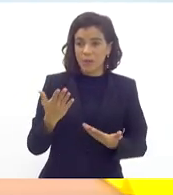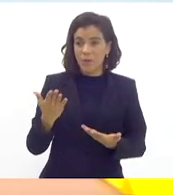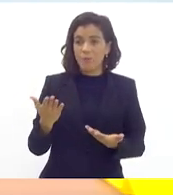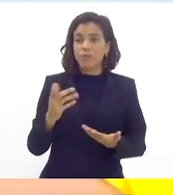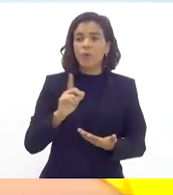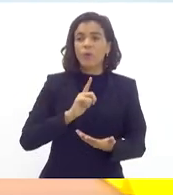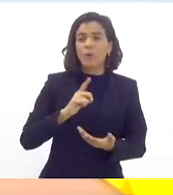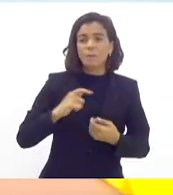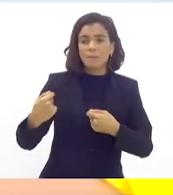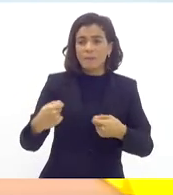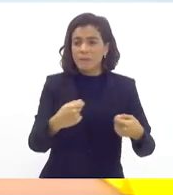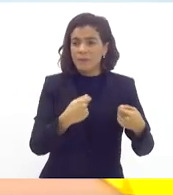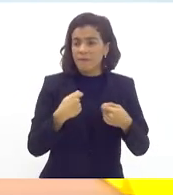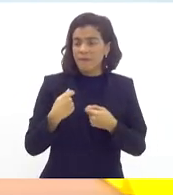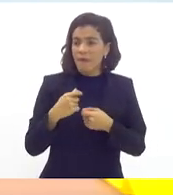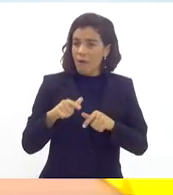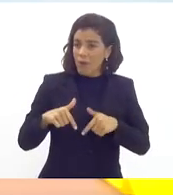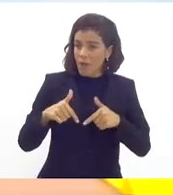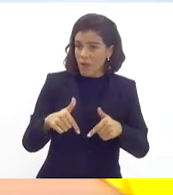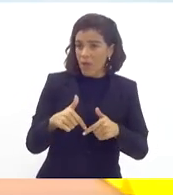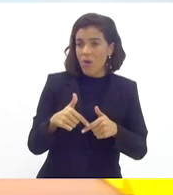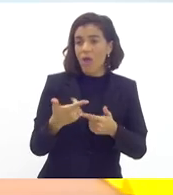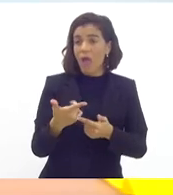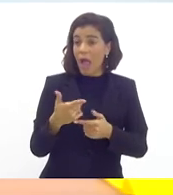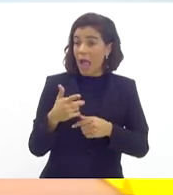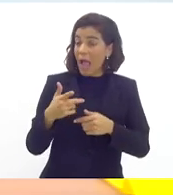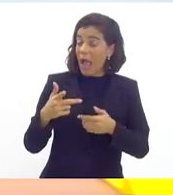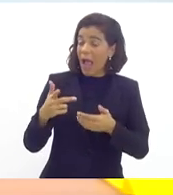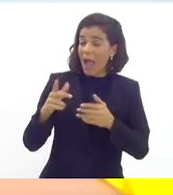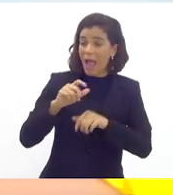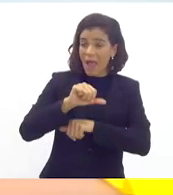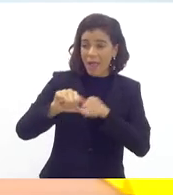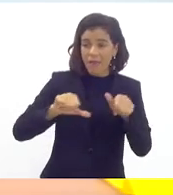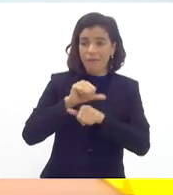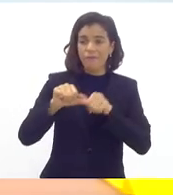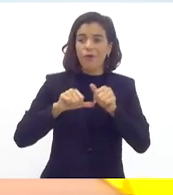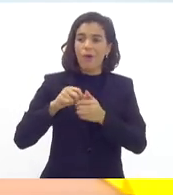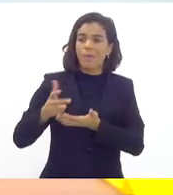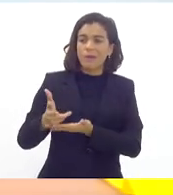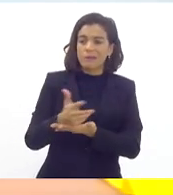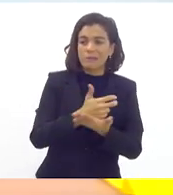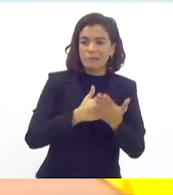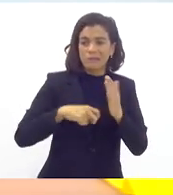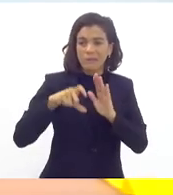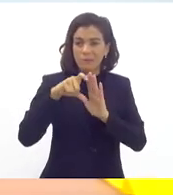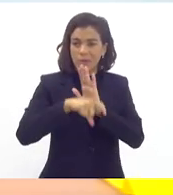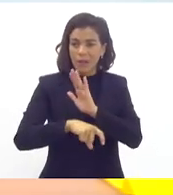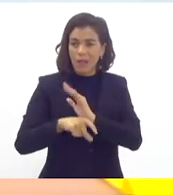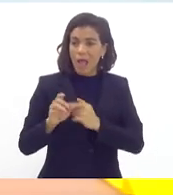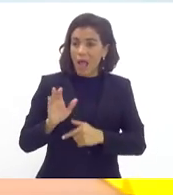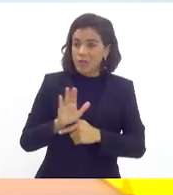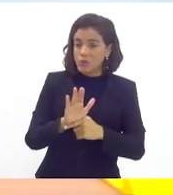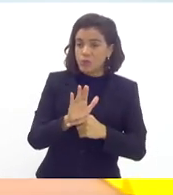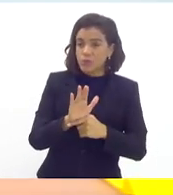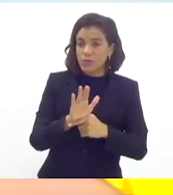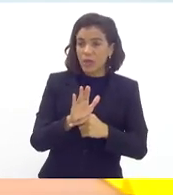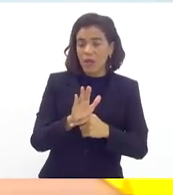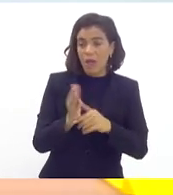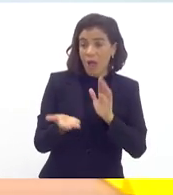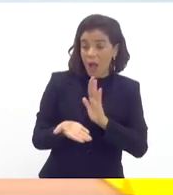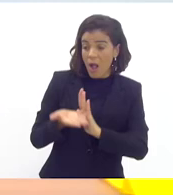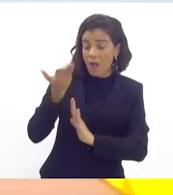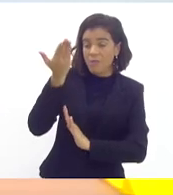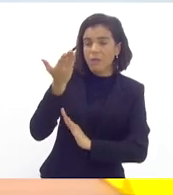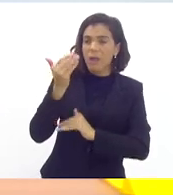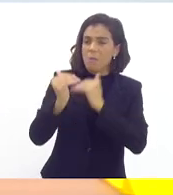o que tem que fazer é fazer uma solução estrutural. A reforma tributária ela certamente ajuda nesse processo de solvência. Ela ajuda ao aumentar o potencial